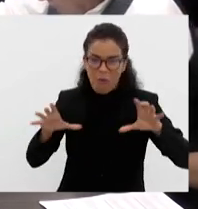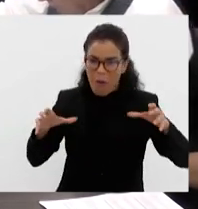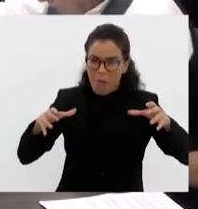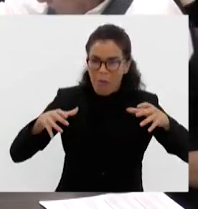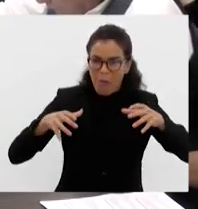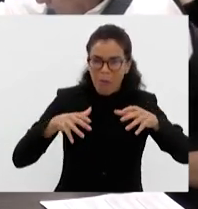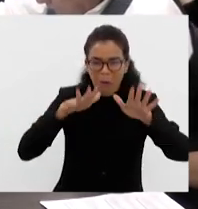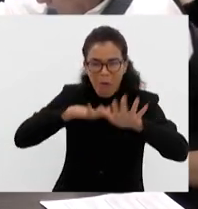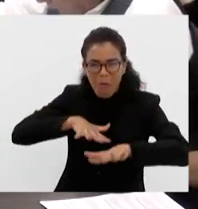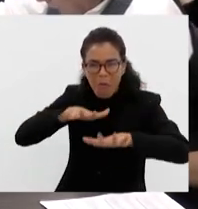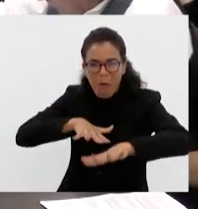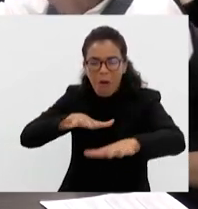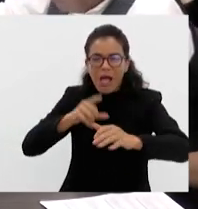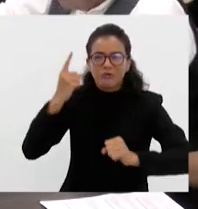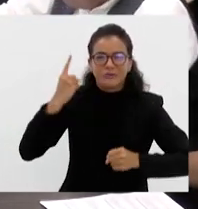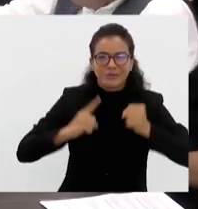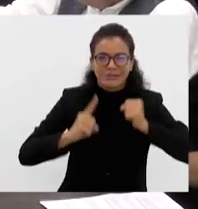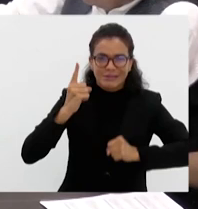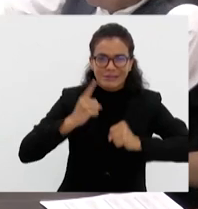deputados ano que vem pra desfilar no Salgueiro.